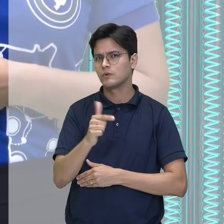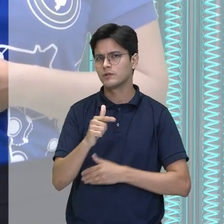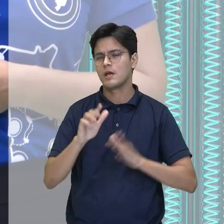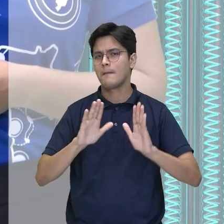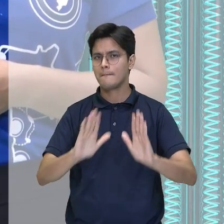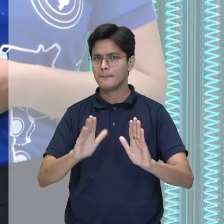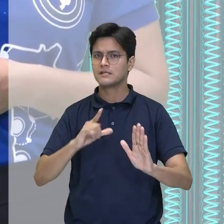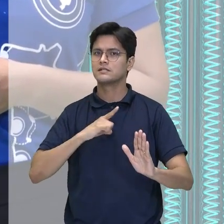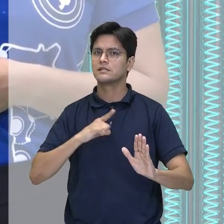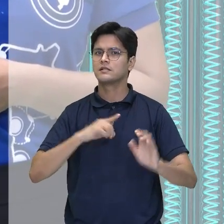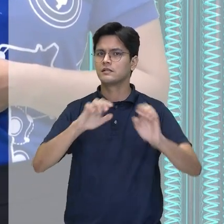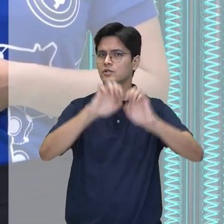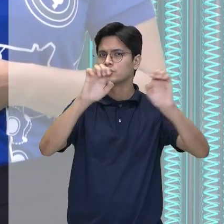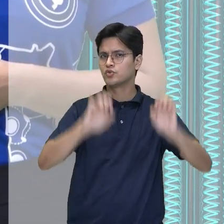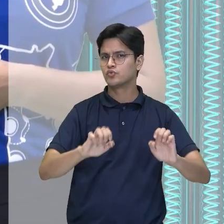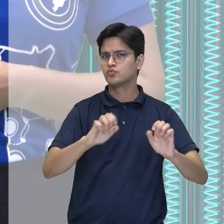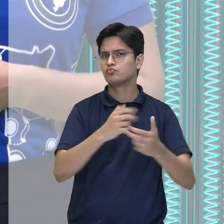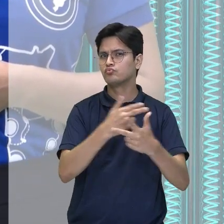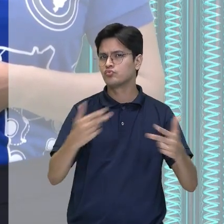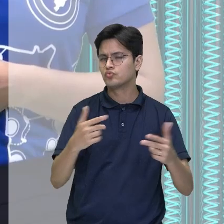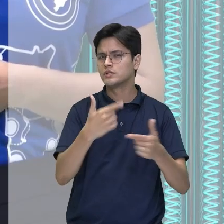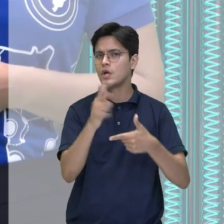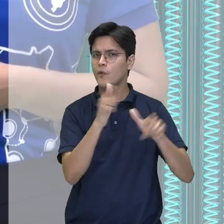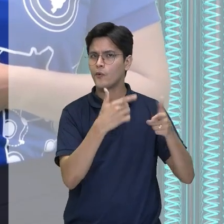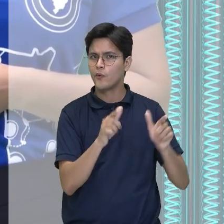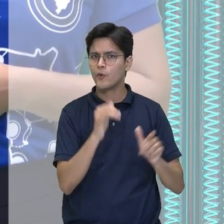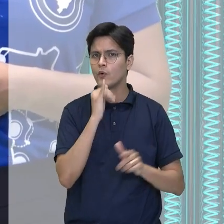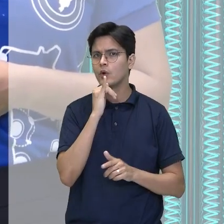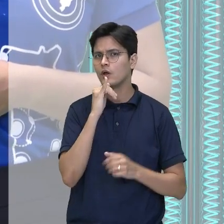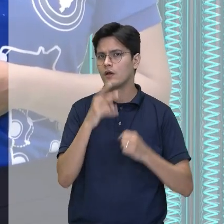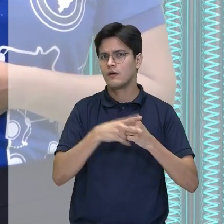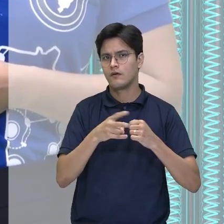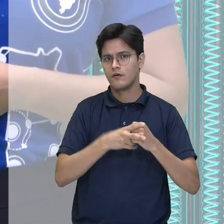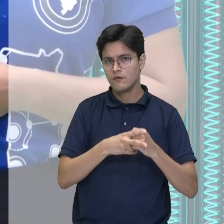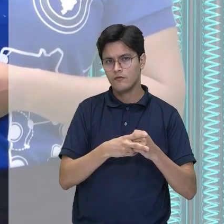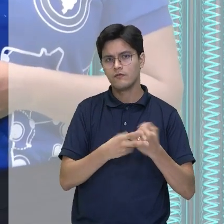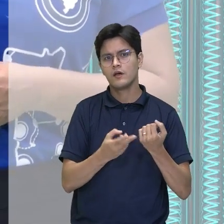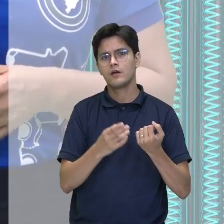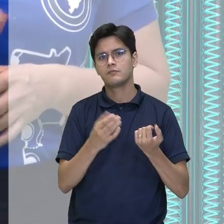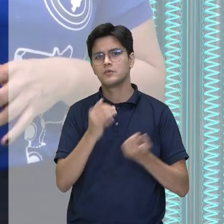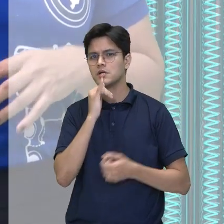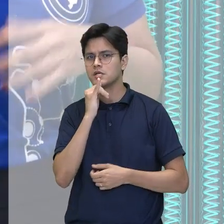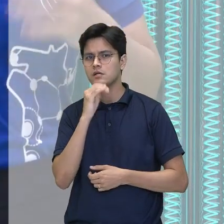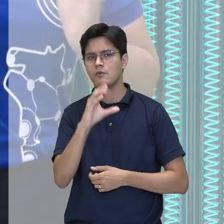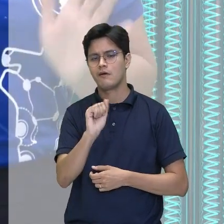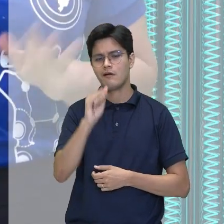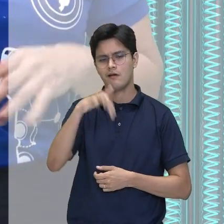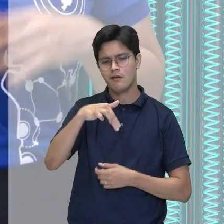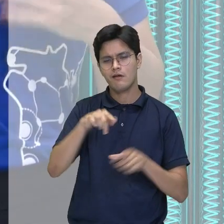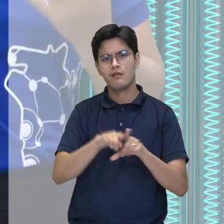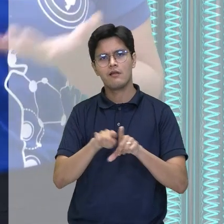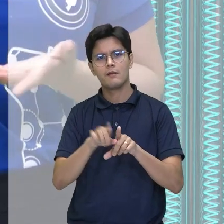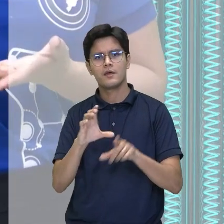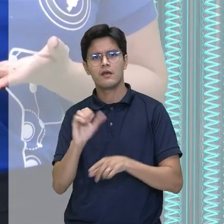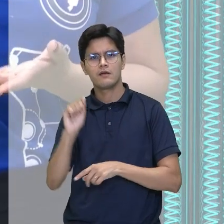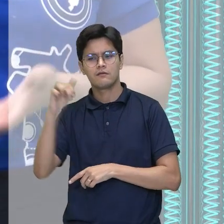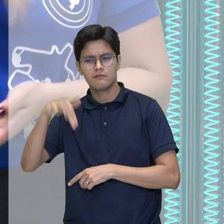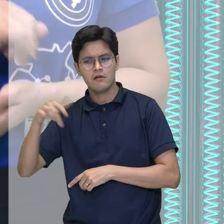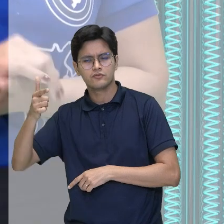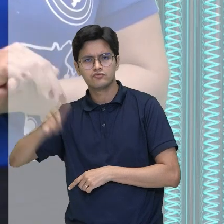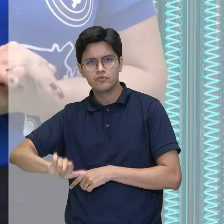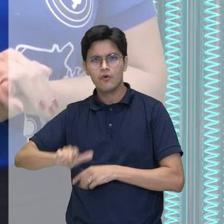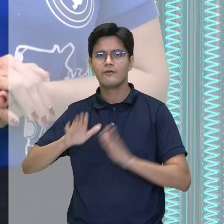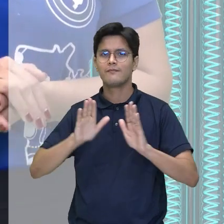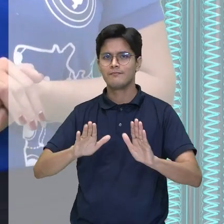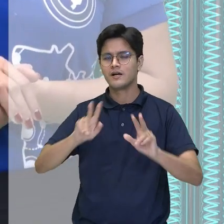como os verbos modais, can, tá? Olha o can de novo, mas isso é assunto de uma outra